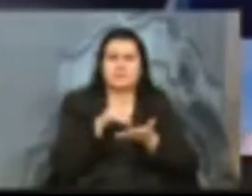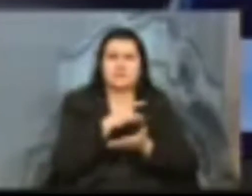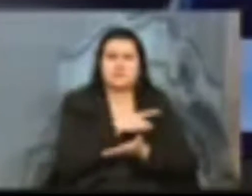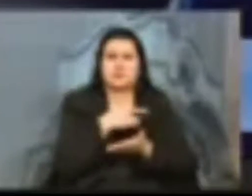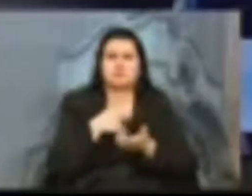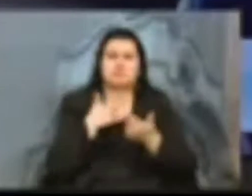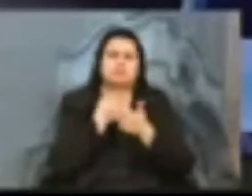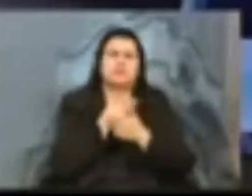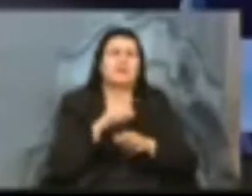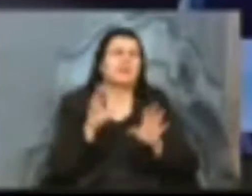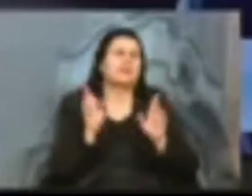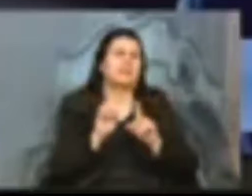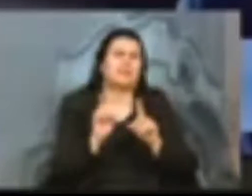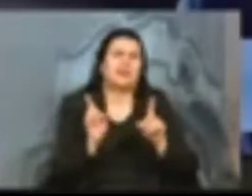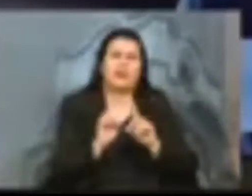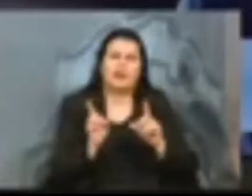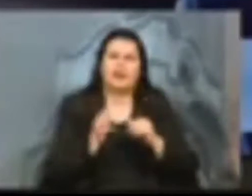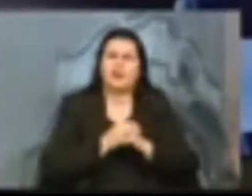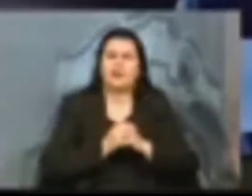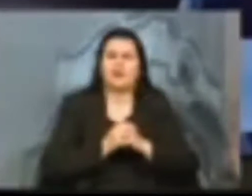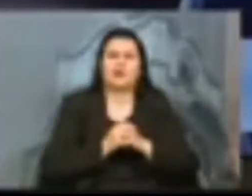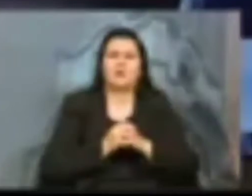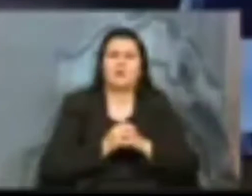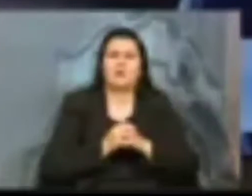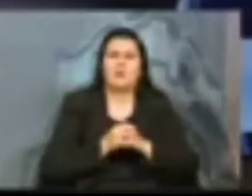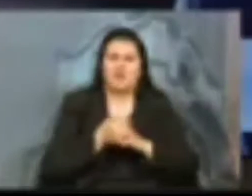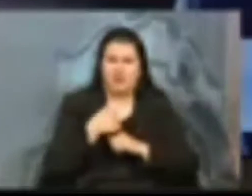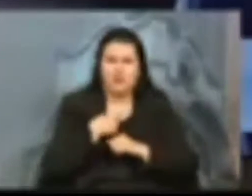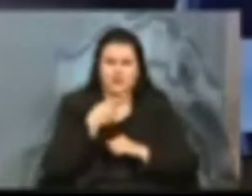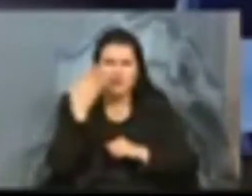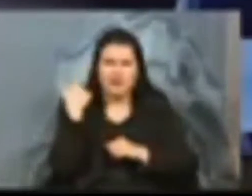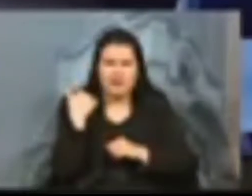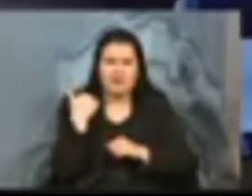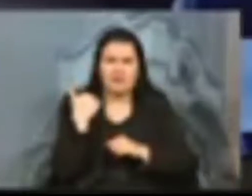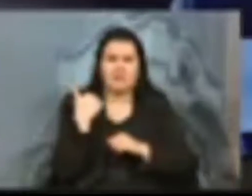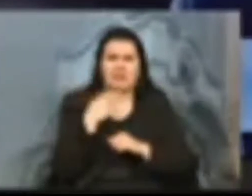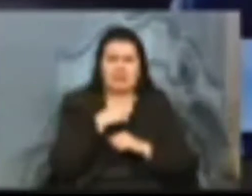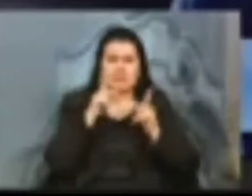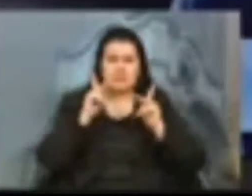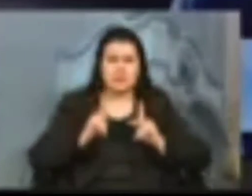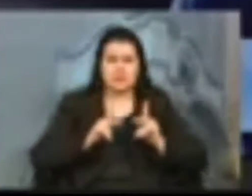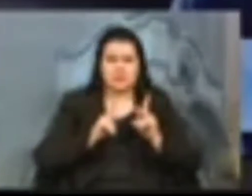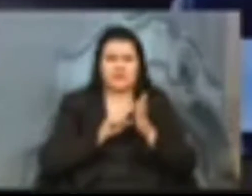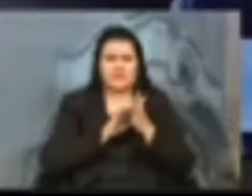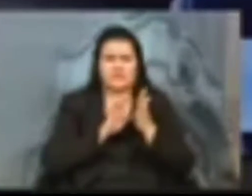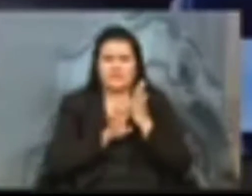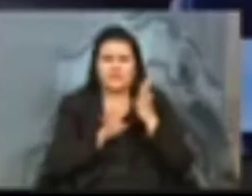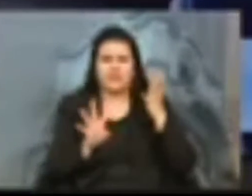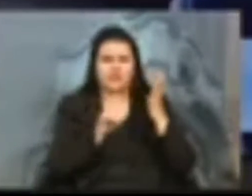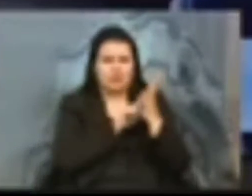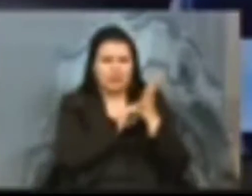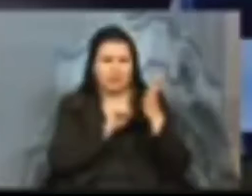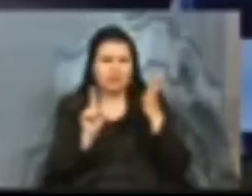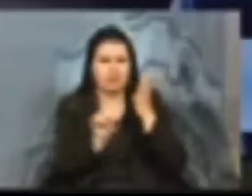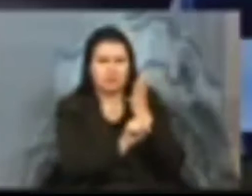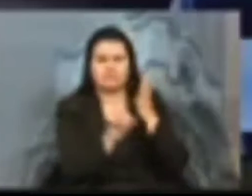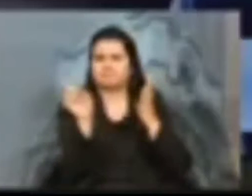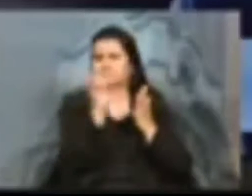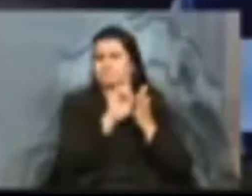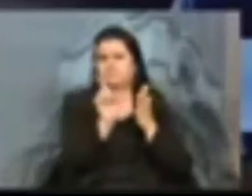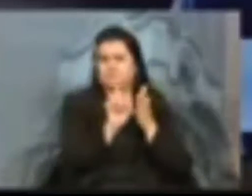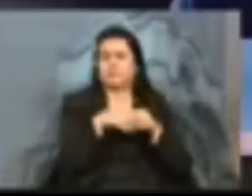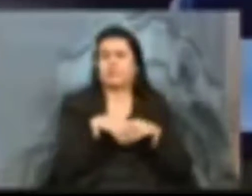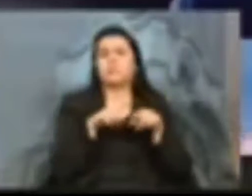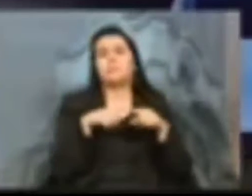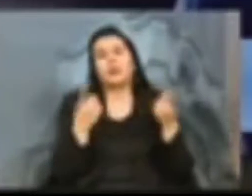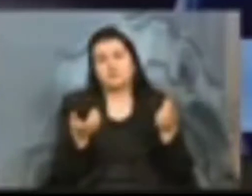que não existia essa situação que eu estava narrando de fura-filas. Então é muito importante essa proposta do José